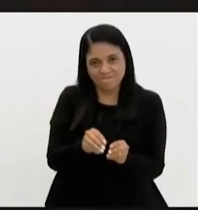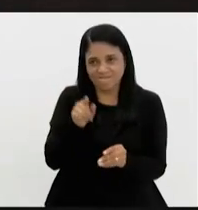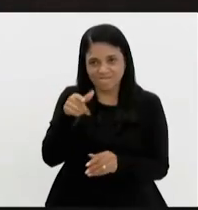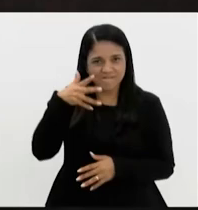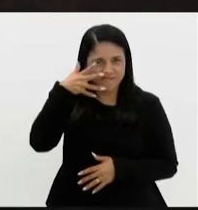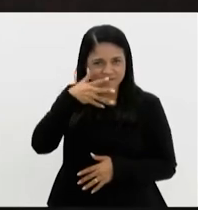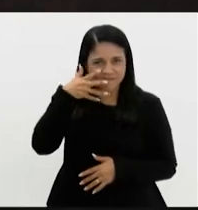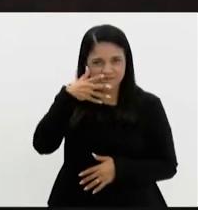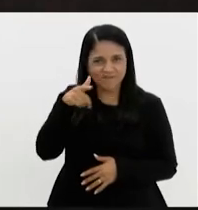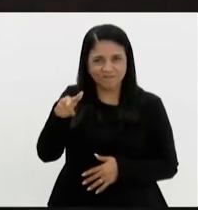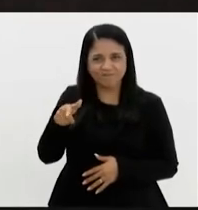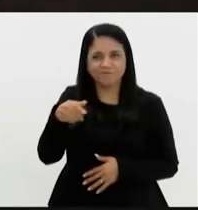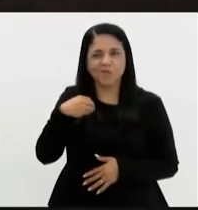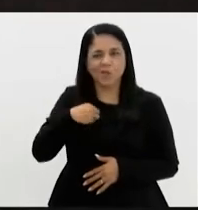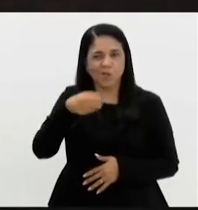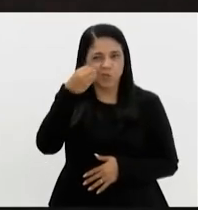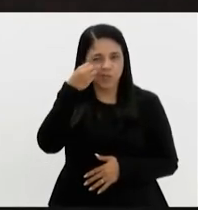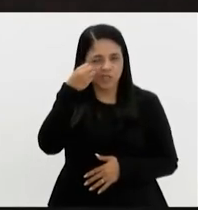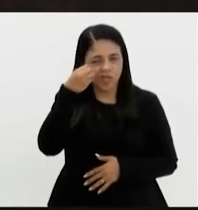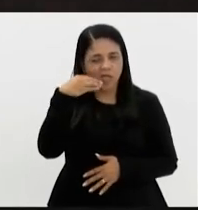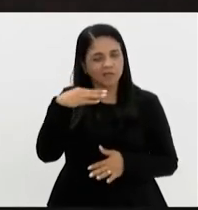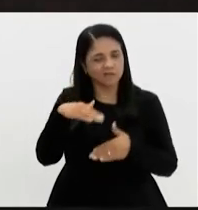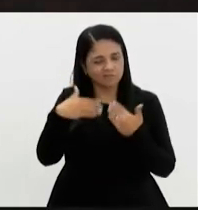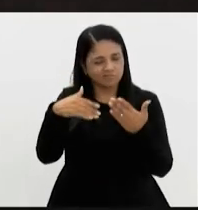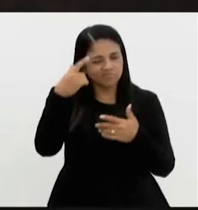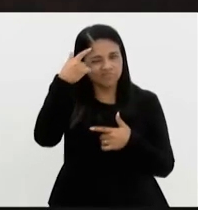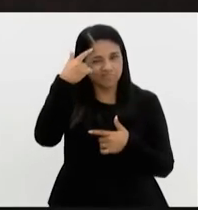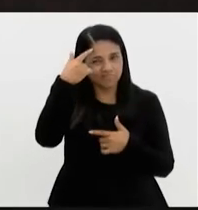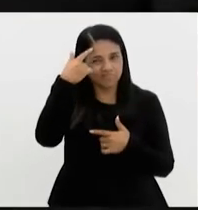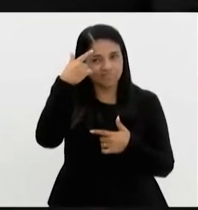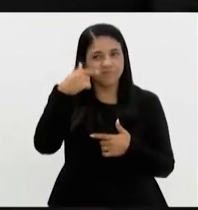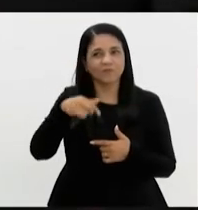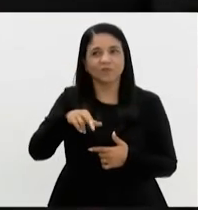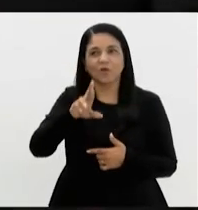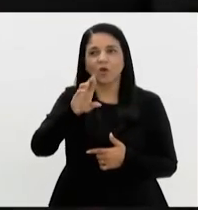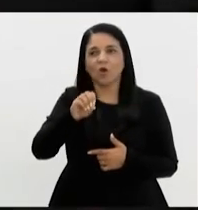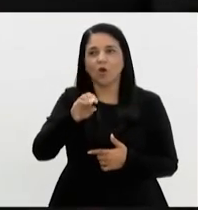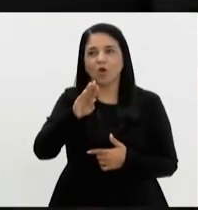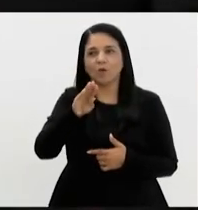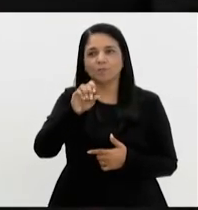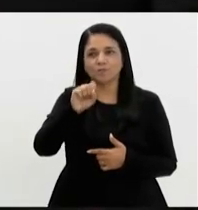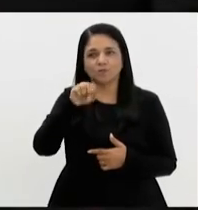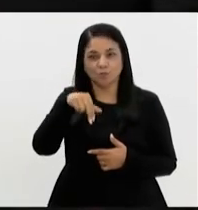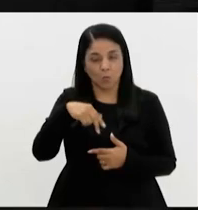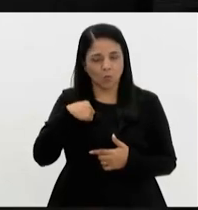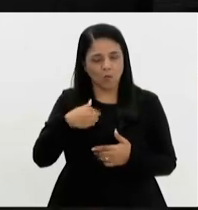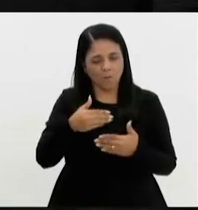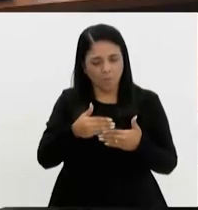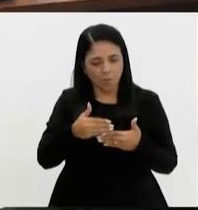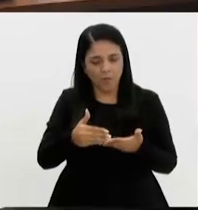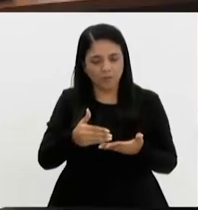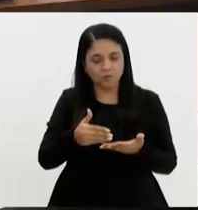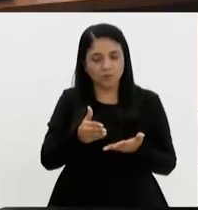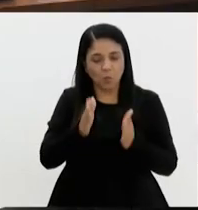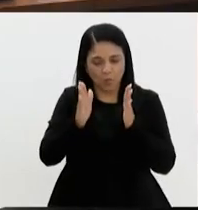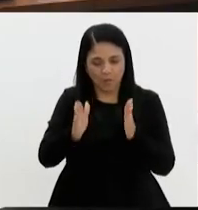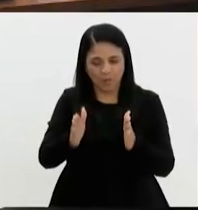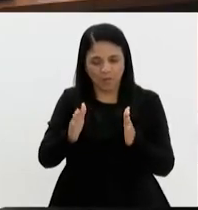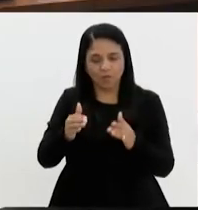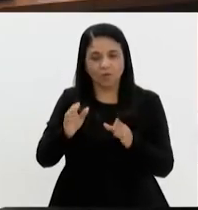Eh eu tentei desenvolver aqui Dr Robson numa Tríade né O Início o meio e um fim breve né